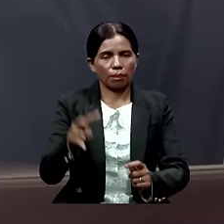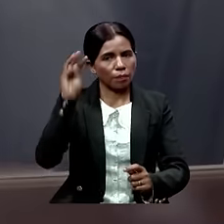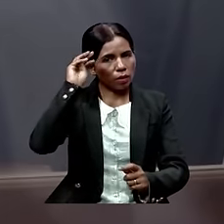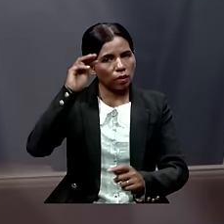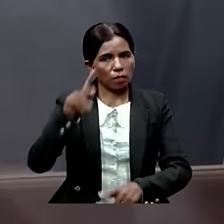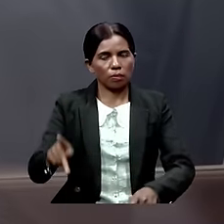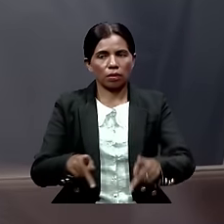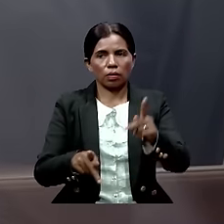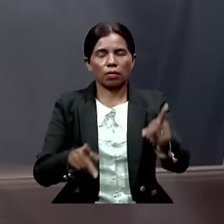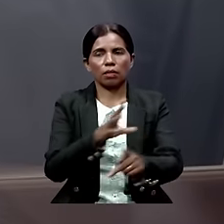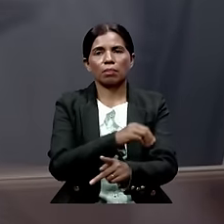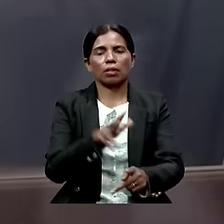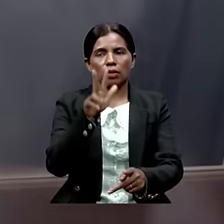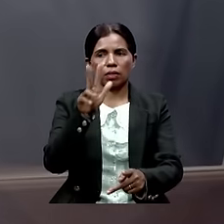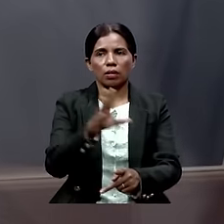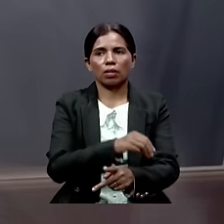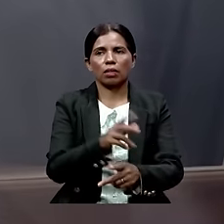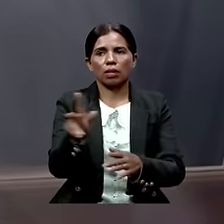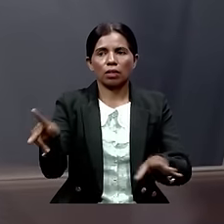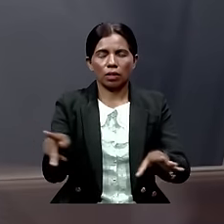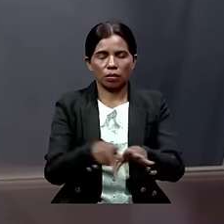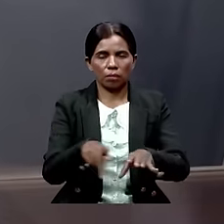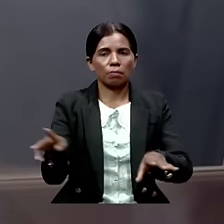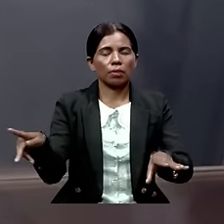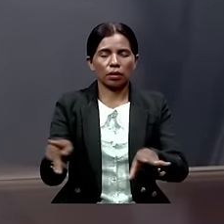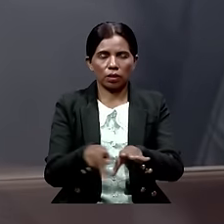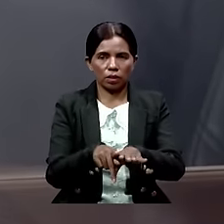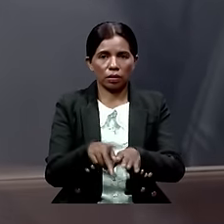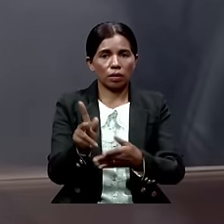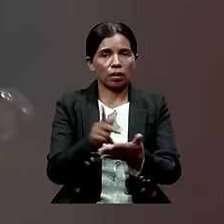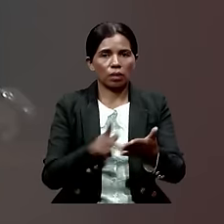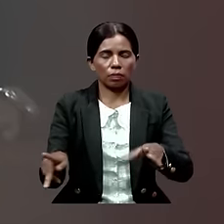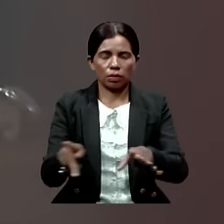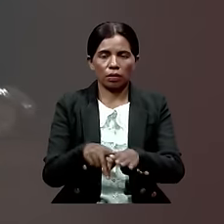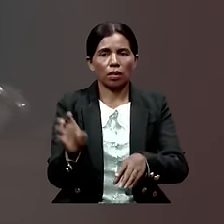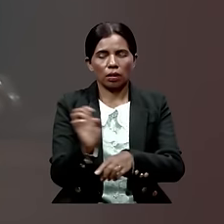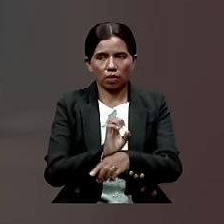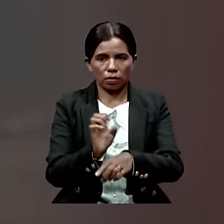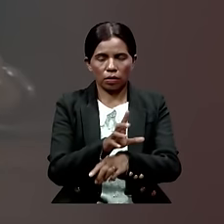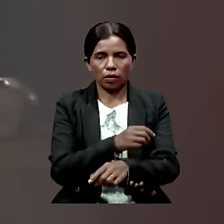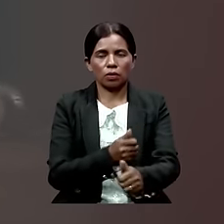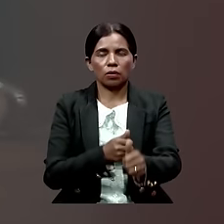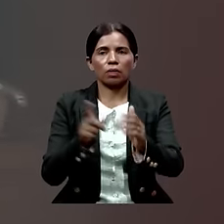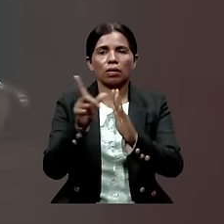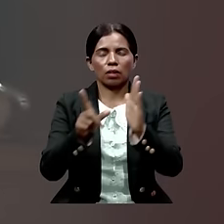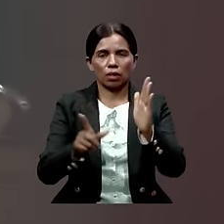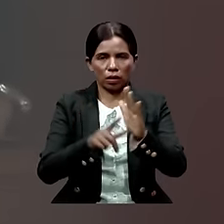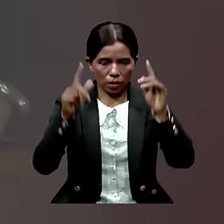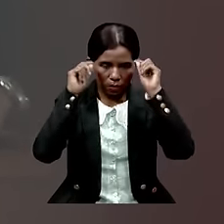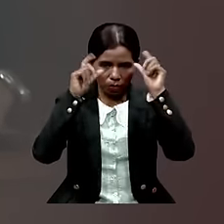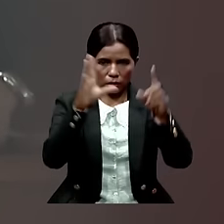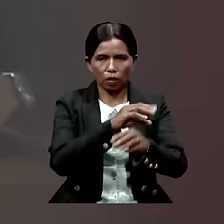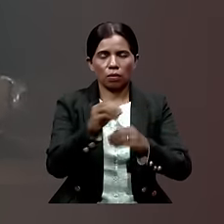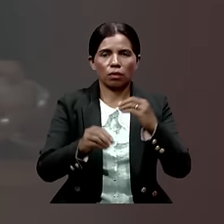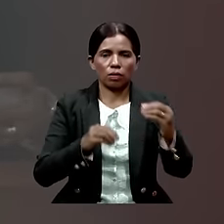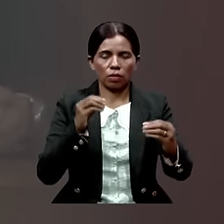Público akuja arguido nain tolu, ho krimi participação ekonomia no krimi administração danosa tuir Código Penal Timor-Leste, relaciona